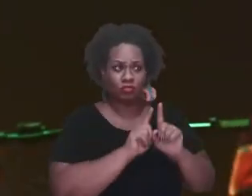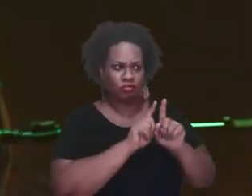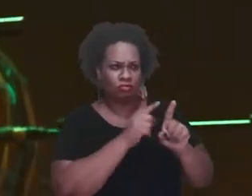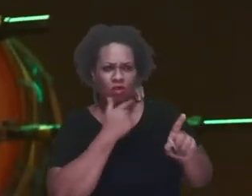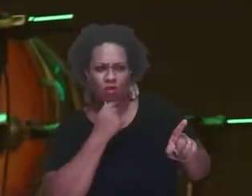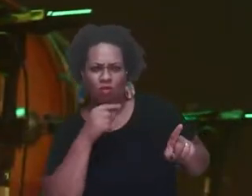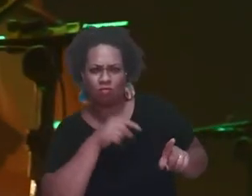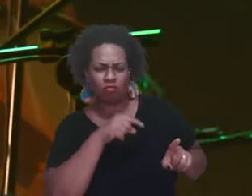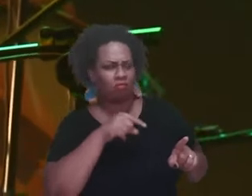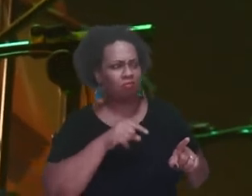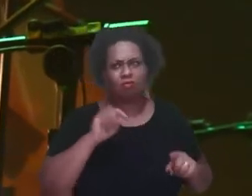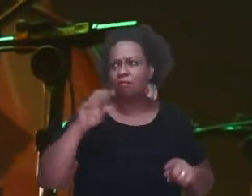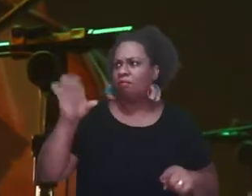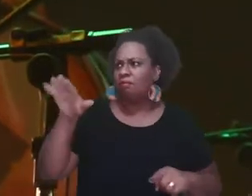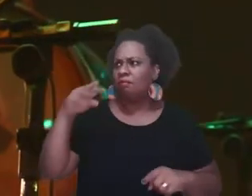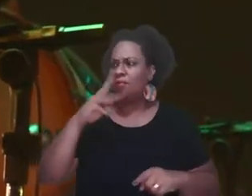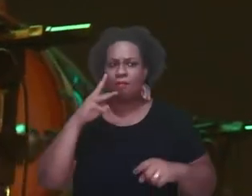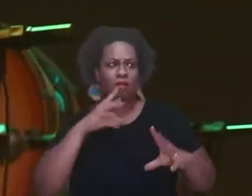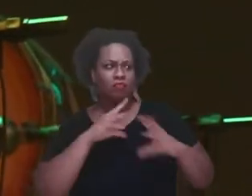Angola que não é daqui não